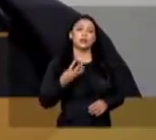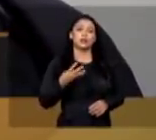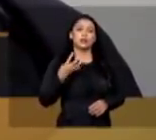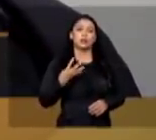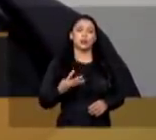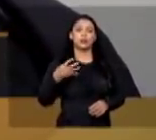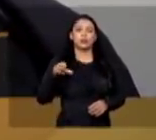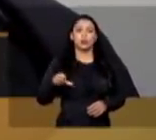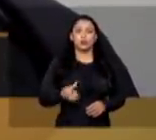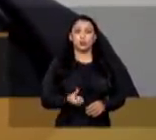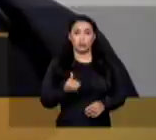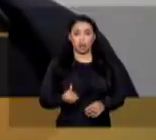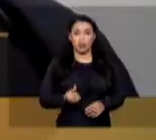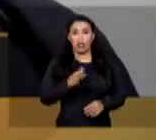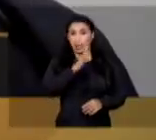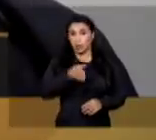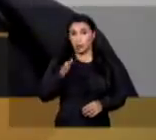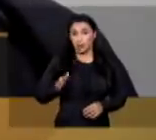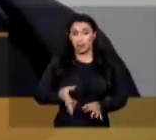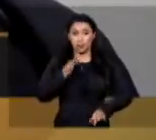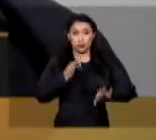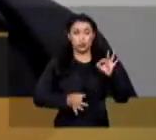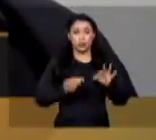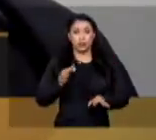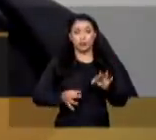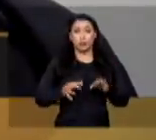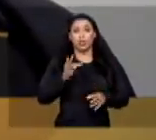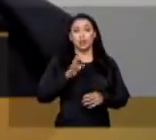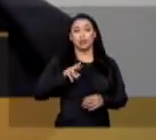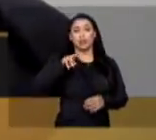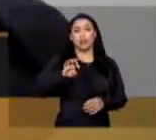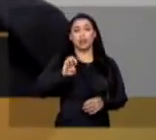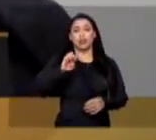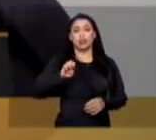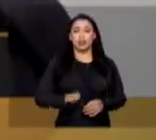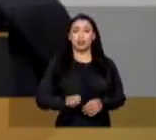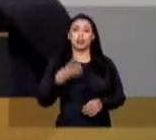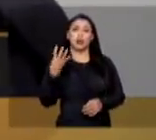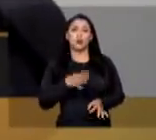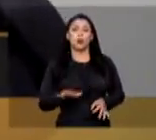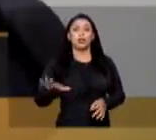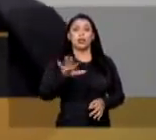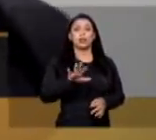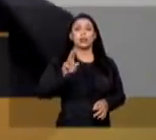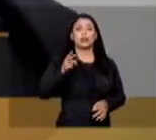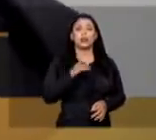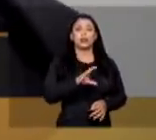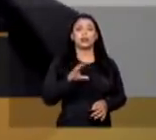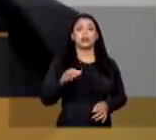impugnam-se nulidades no julgamento da apelação pelo TRF da 4ª Região. No HC